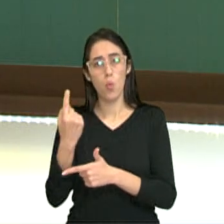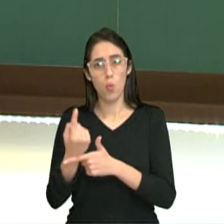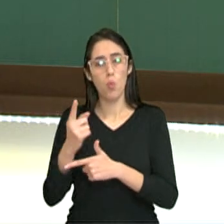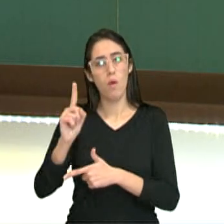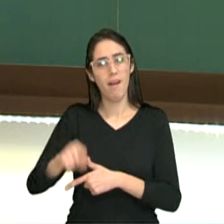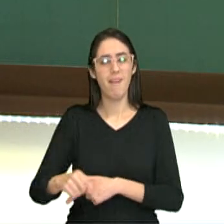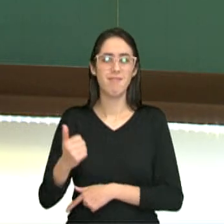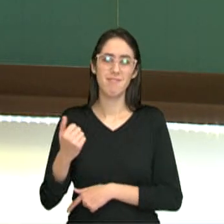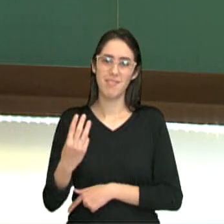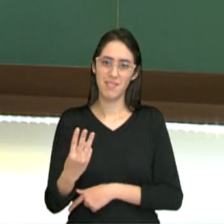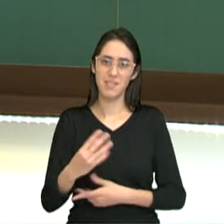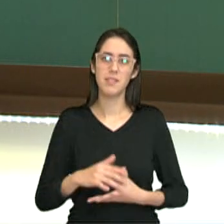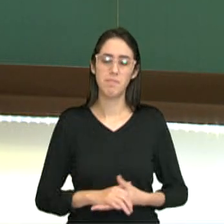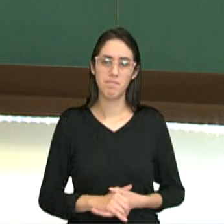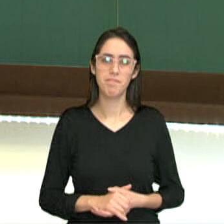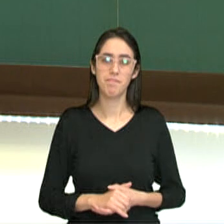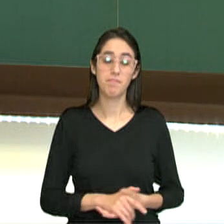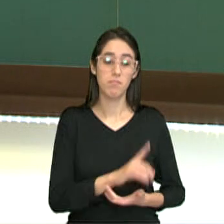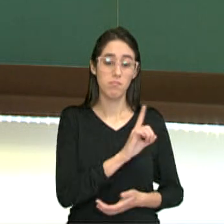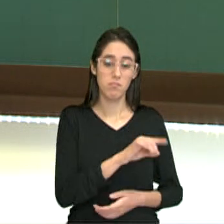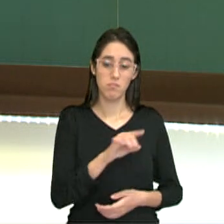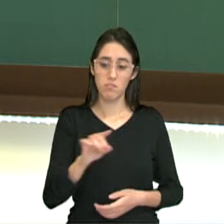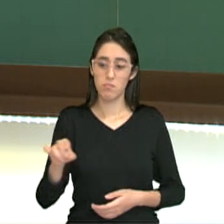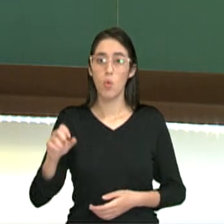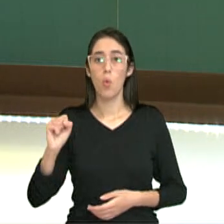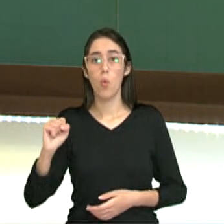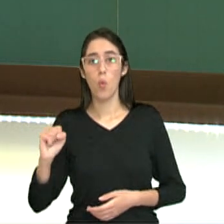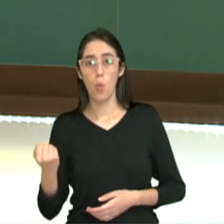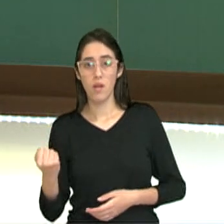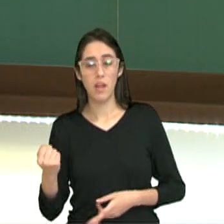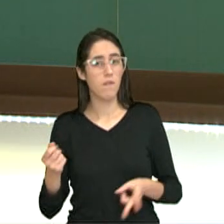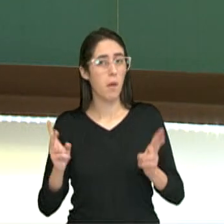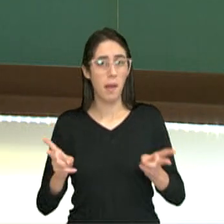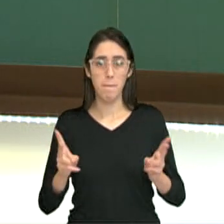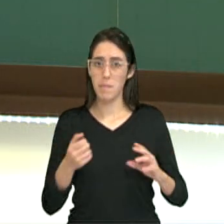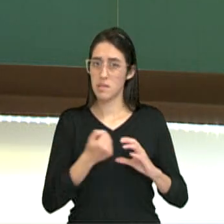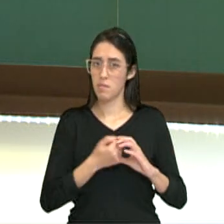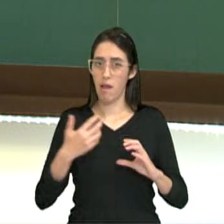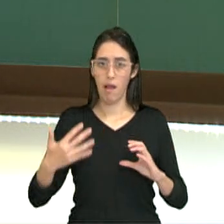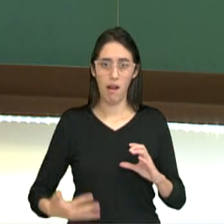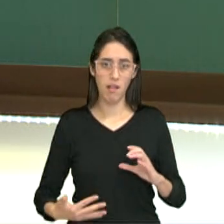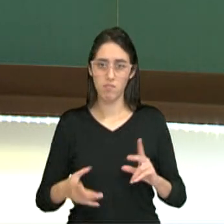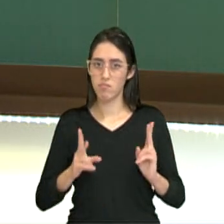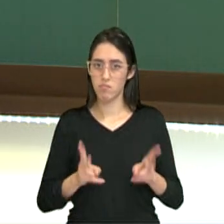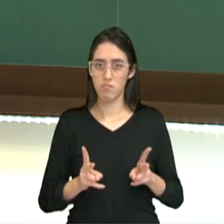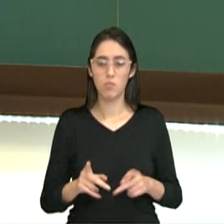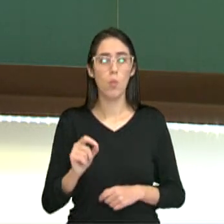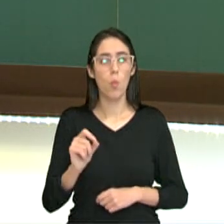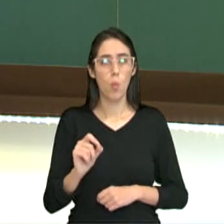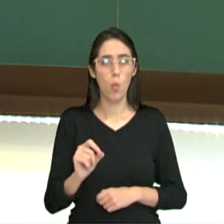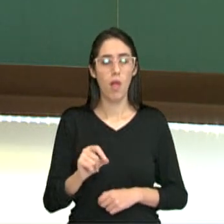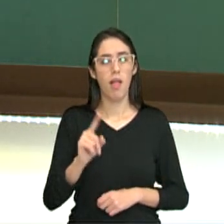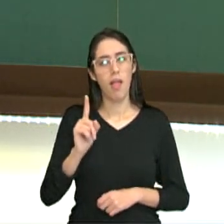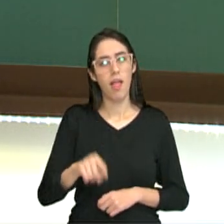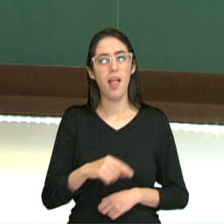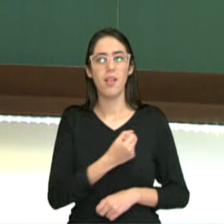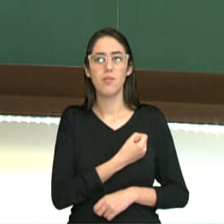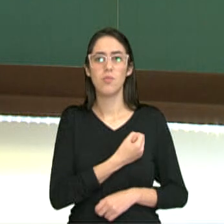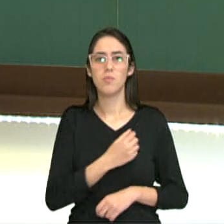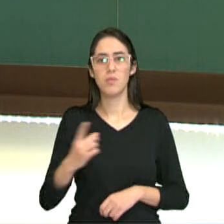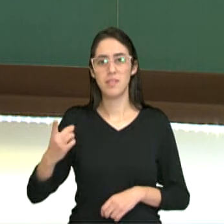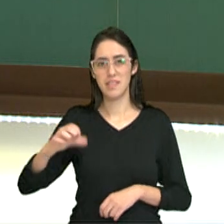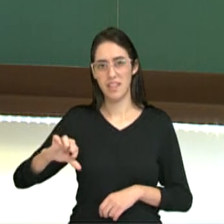é o 13. E o 8º termo, com essa mesma característica dessa sequência, seria o número